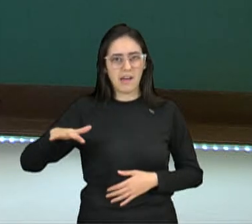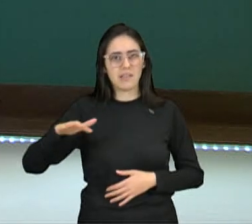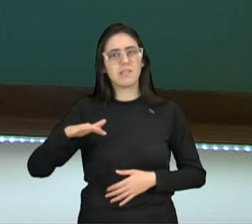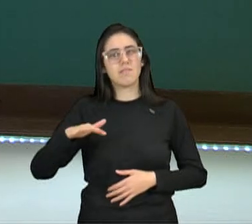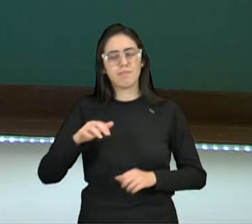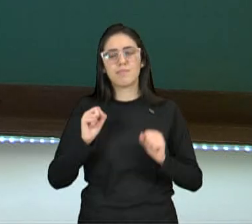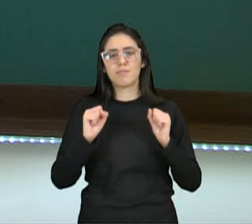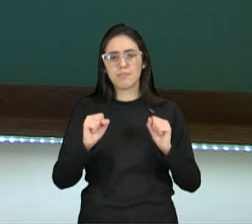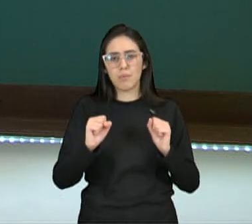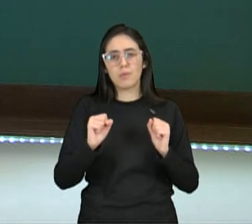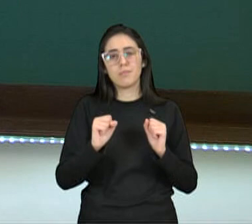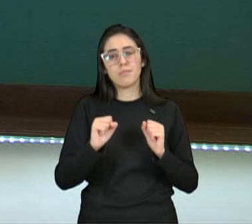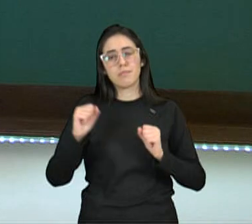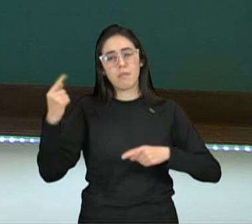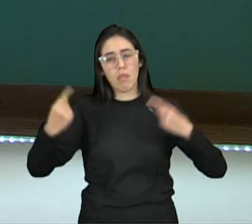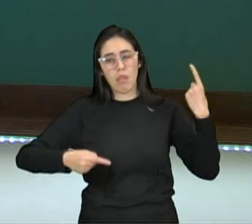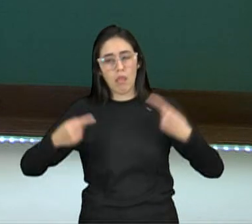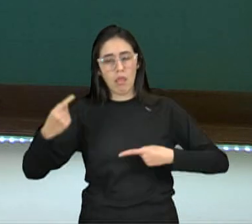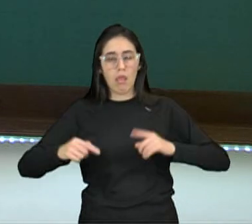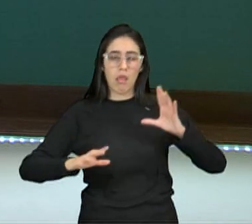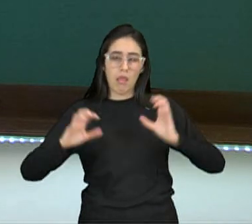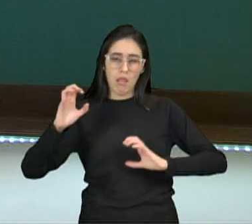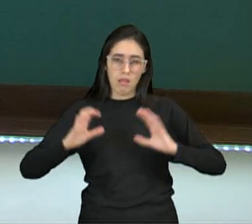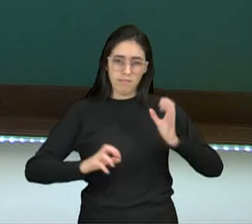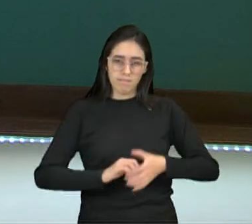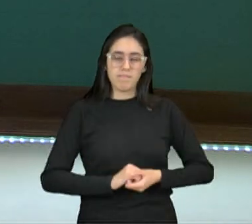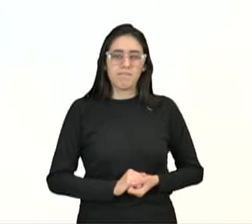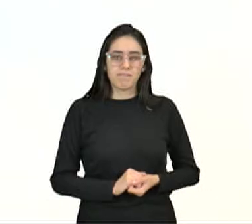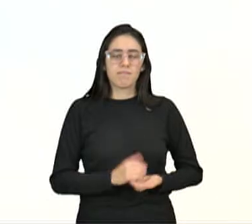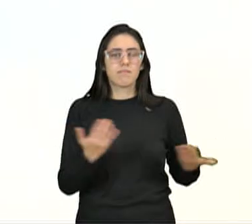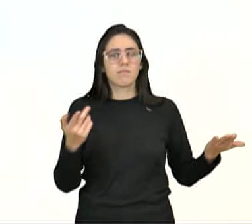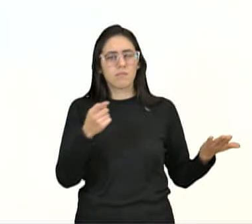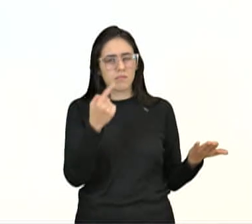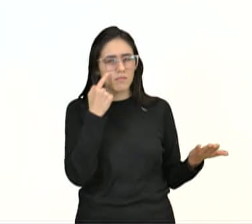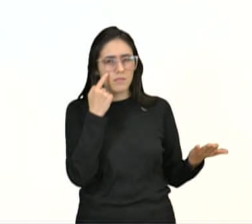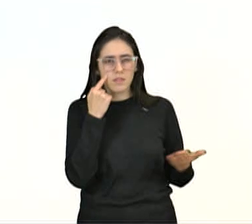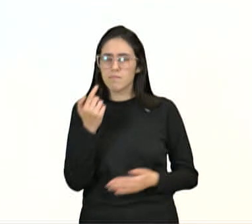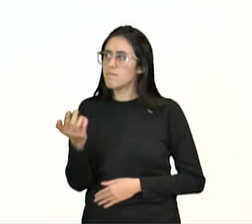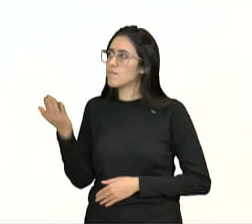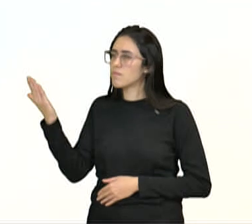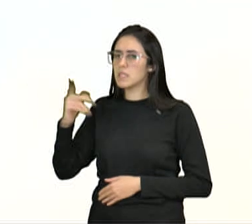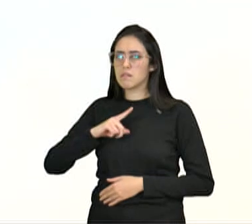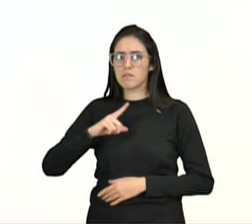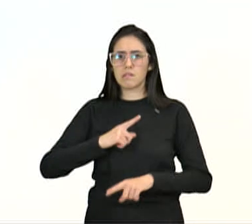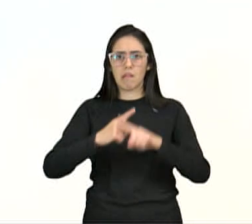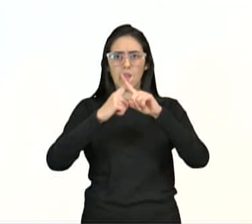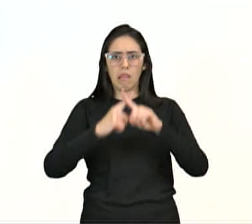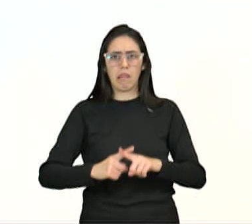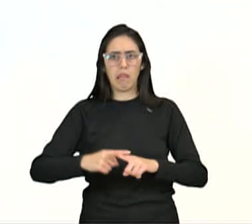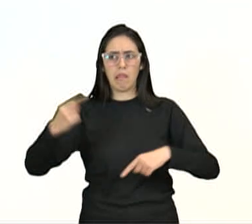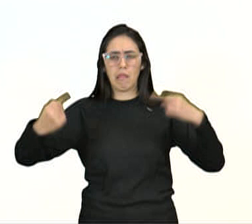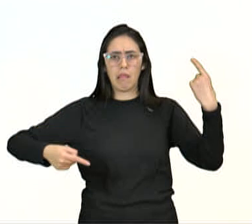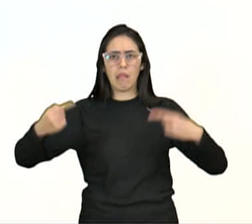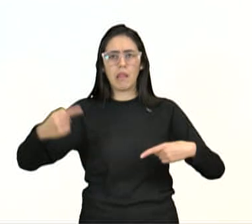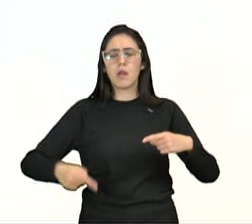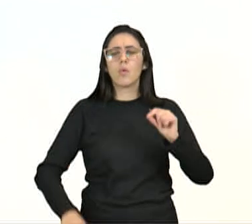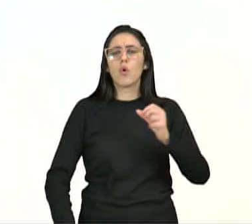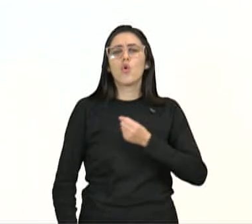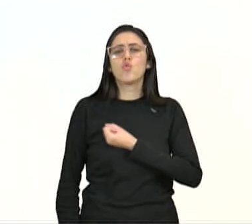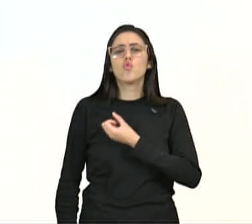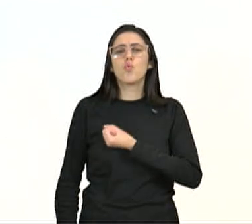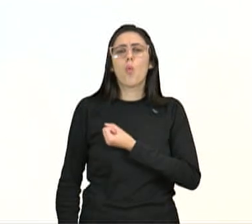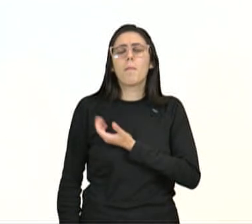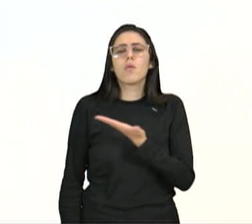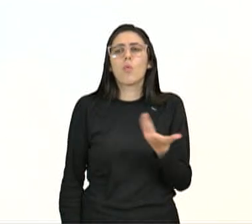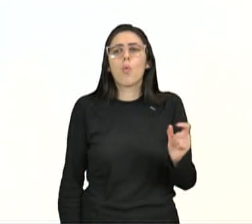ali os conflitos, né? E aí, você já ouviu falar nessas disputas territoriais? Quais são os números que